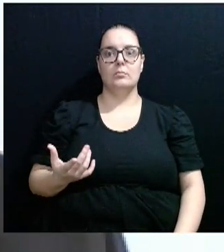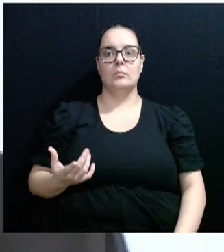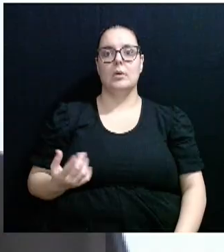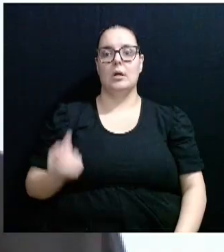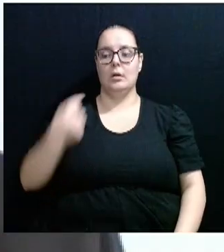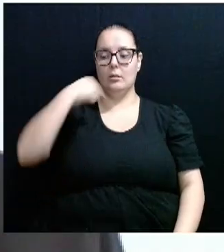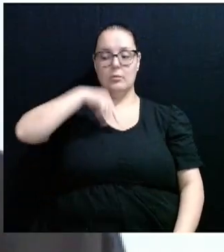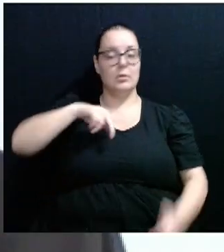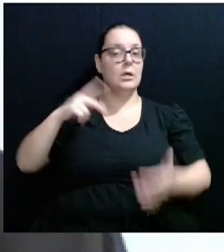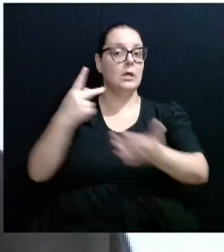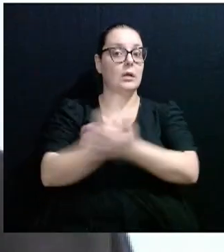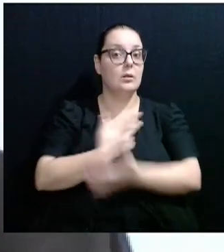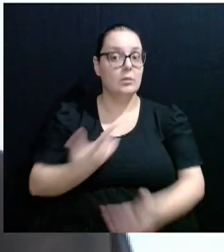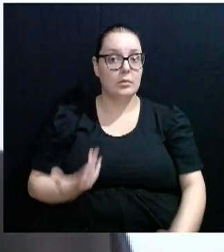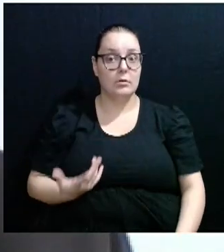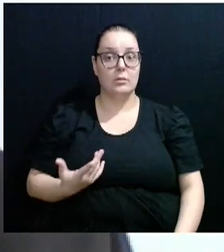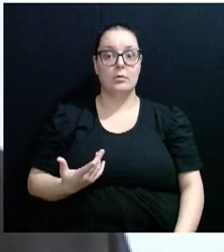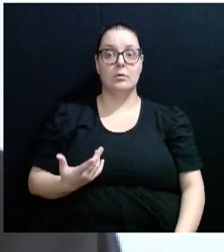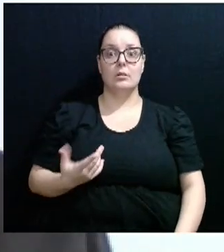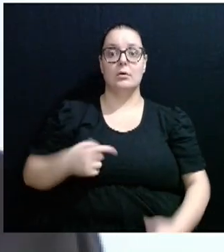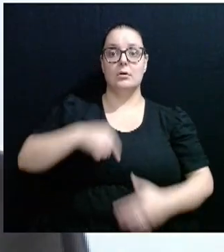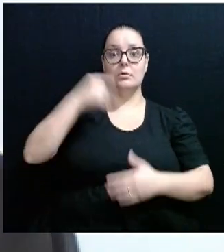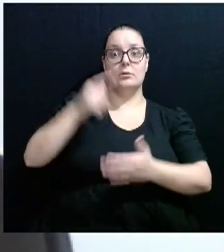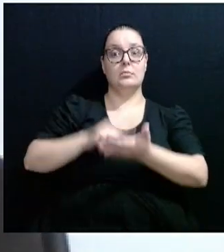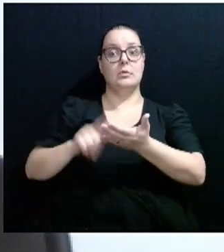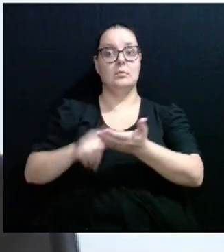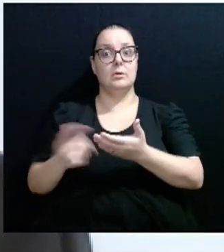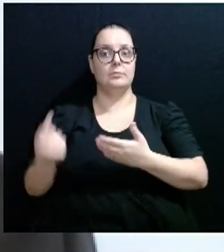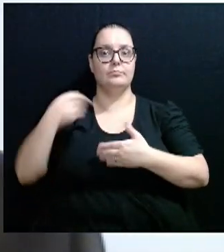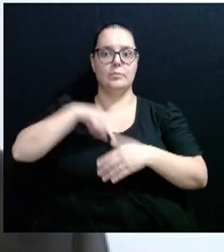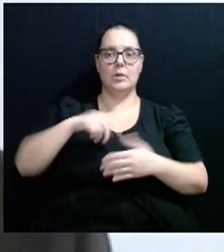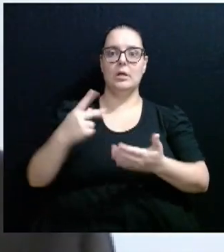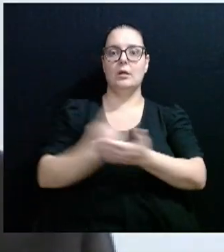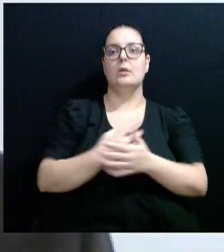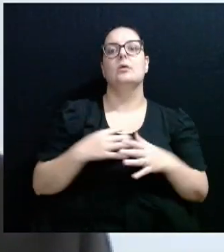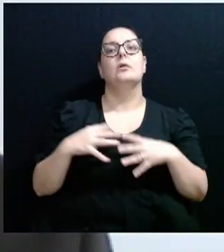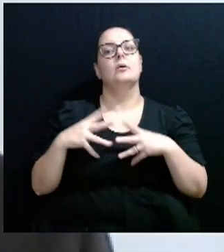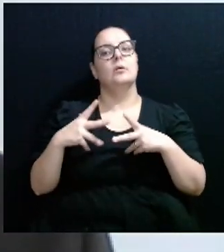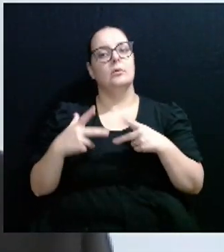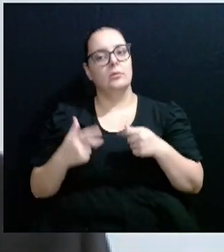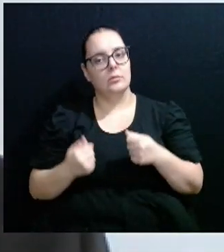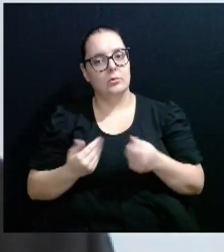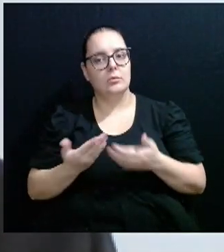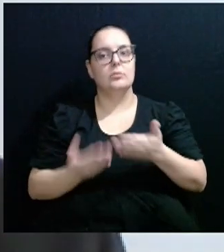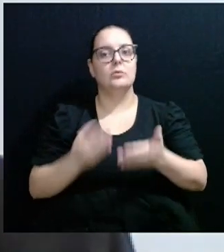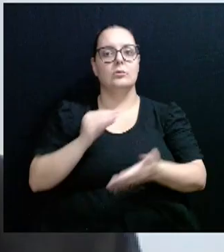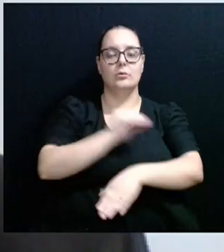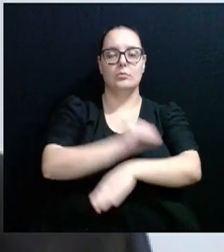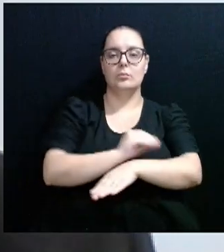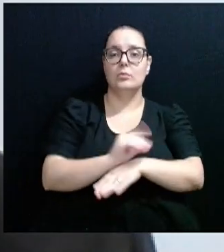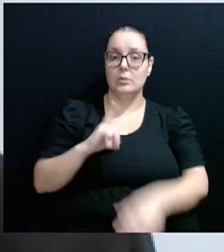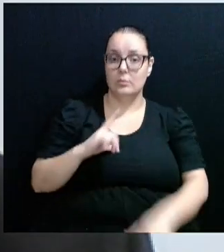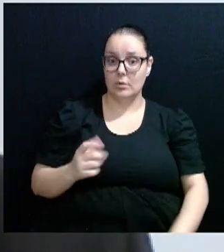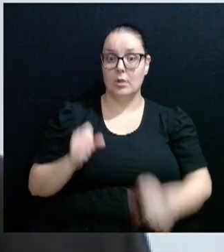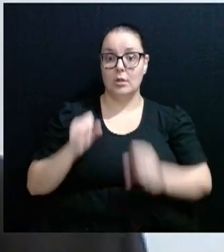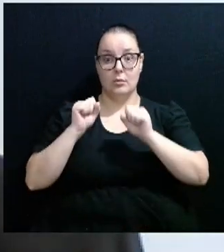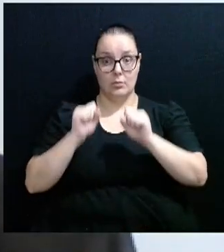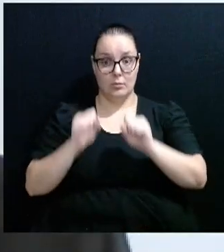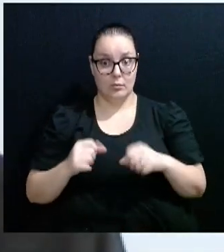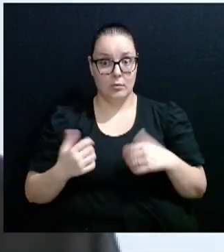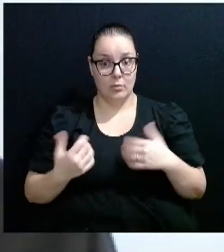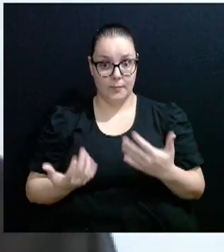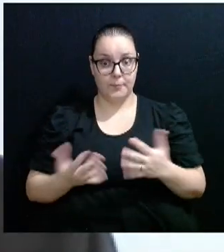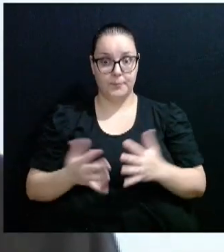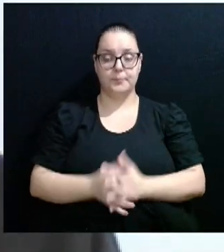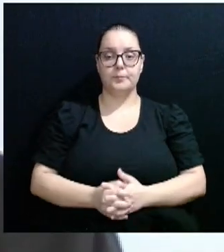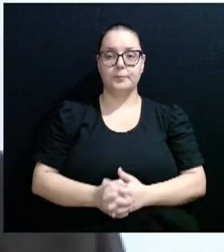errada, tirar para limpar, colocar errado. Então, todos os tipos de cuidado que podem colocar esse